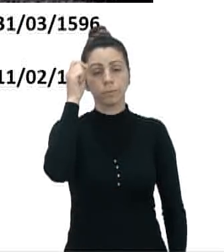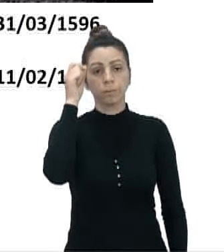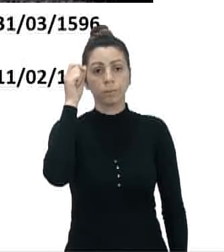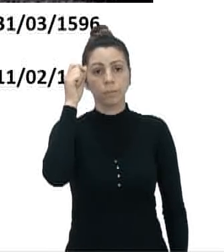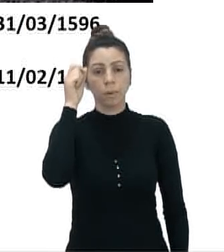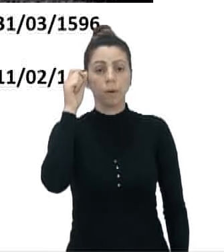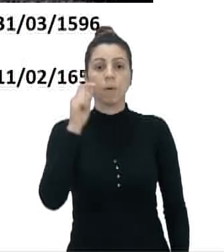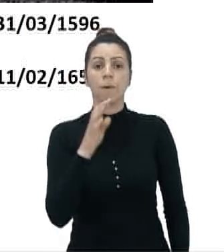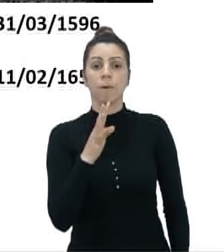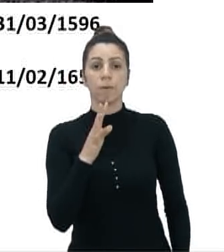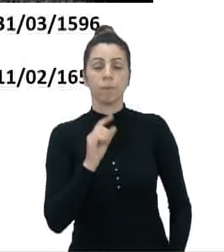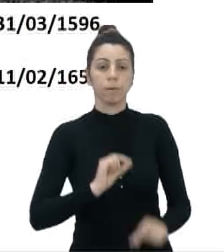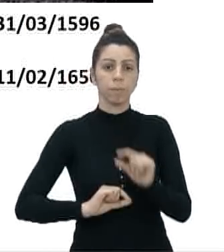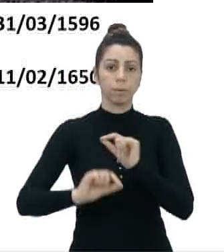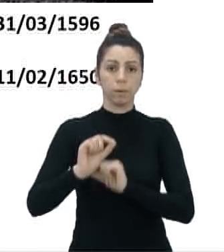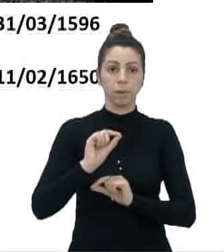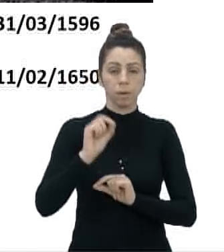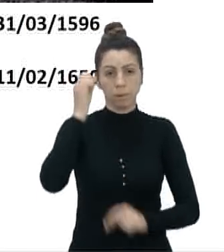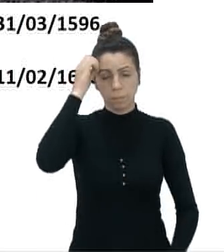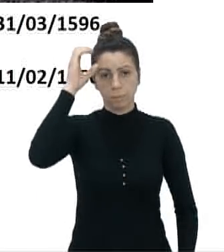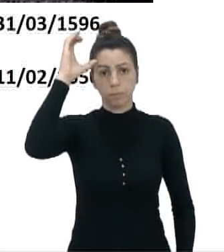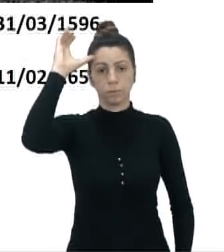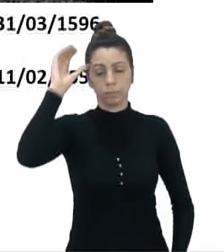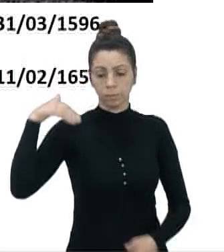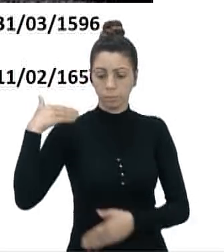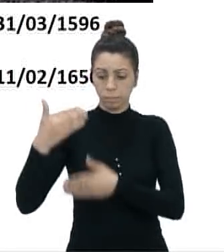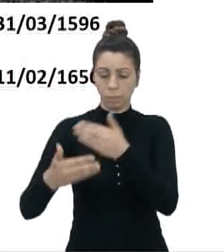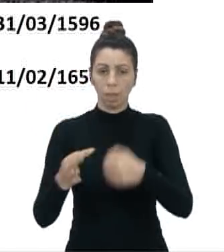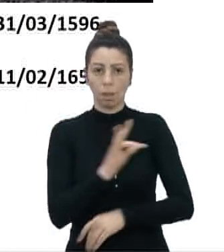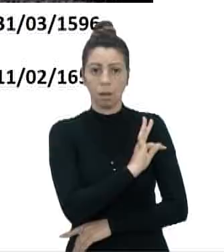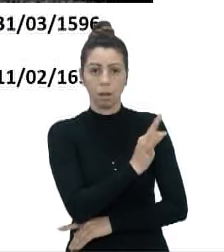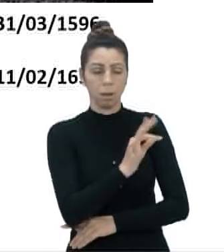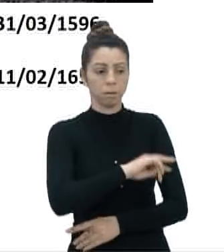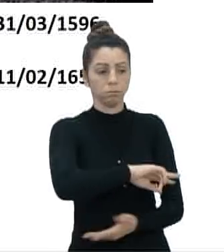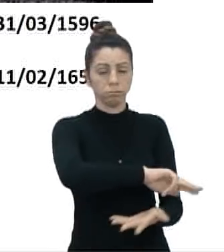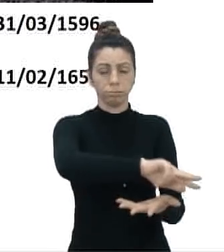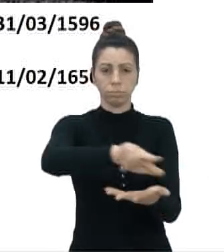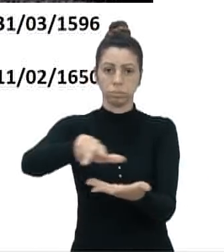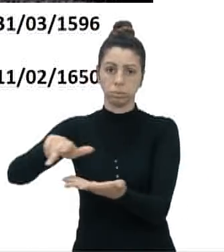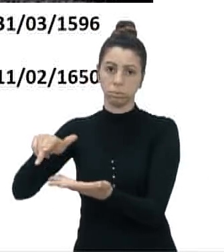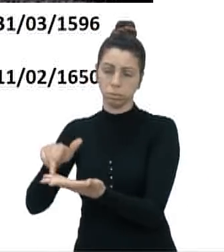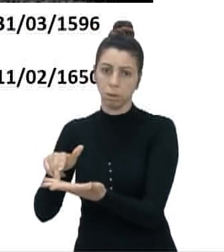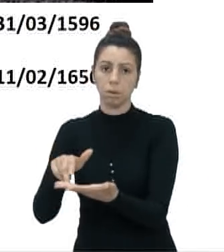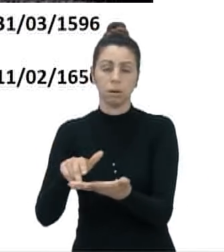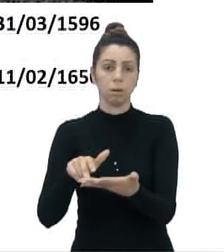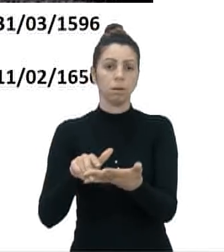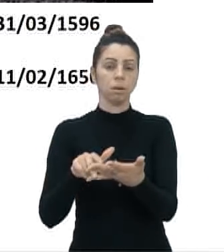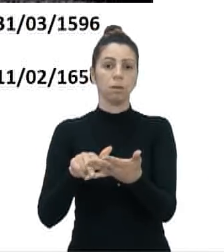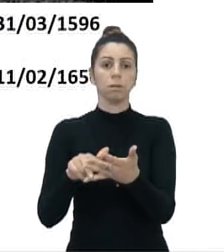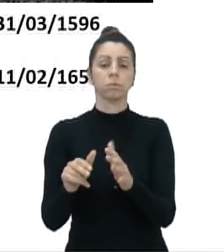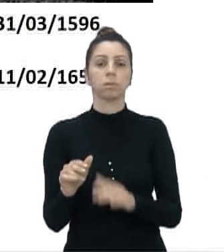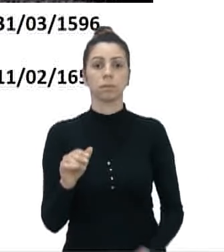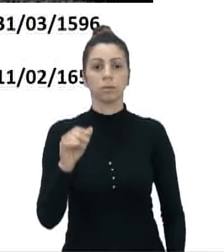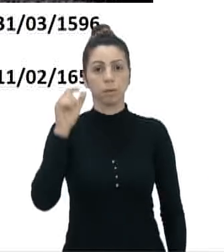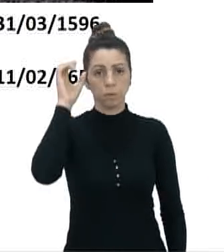a evolução de qualquer área do conhecimento. Então, tem a figura dele aí,